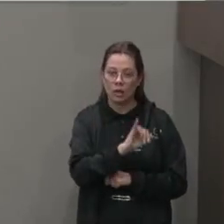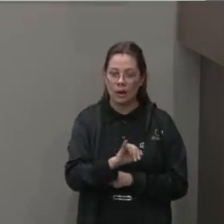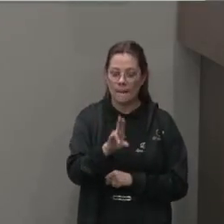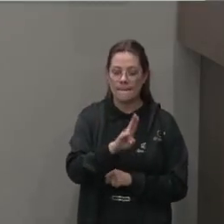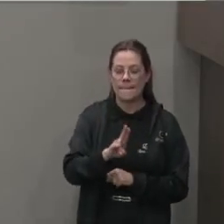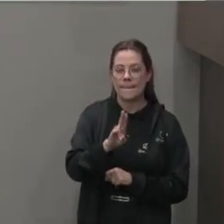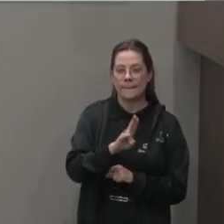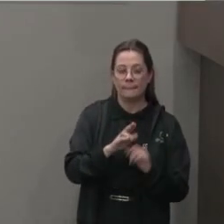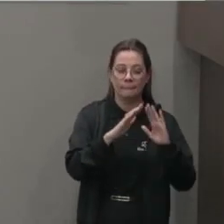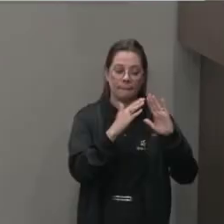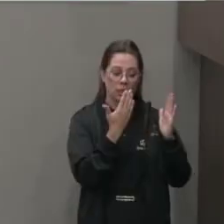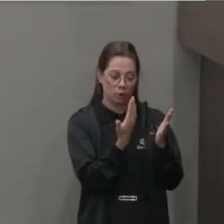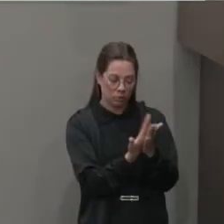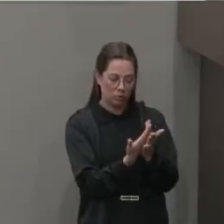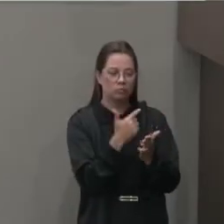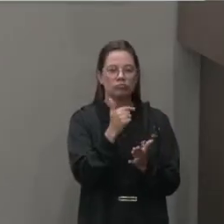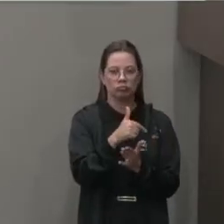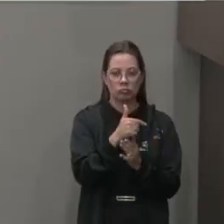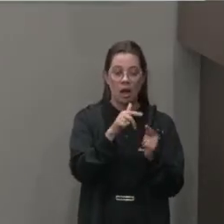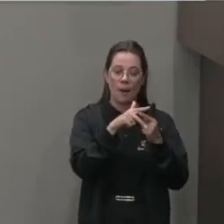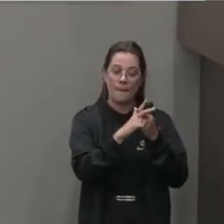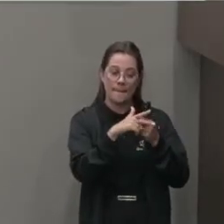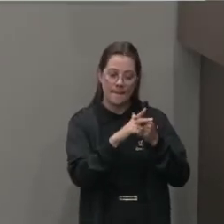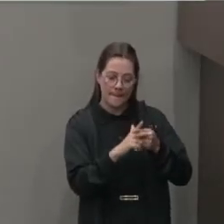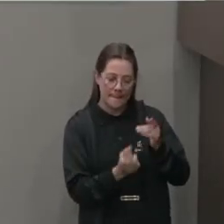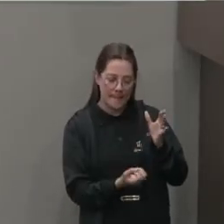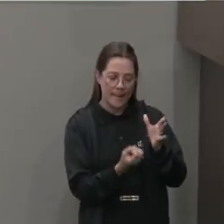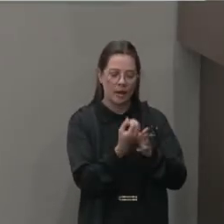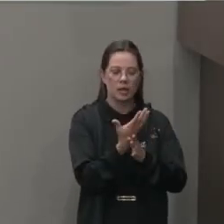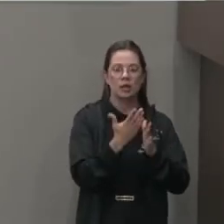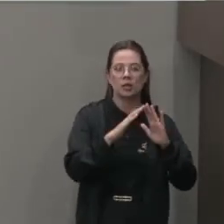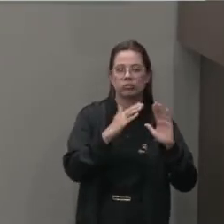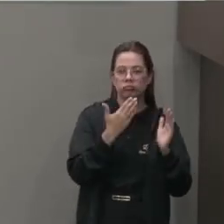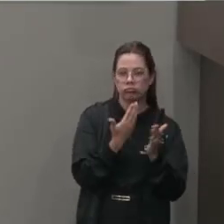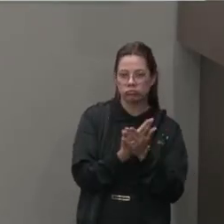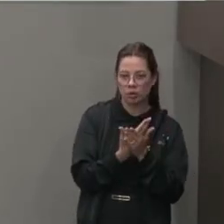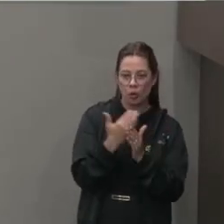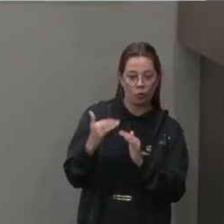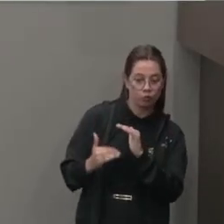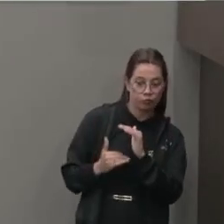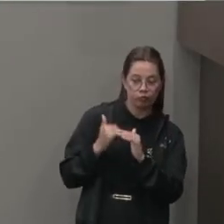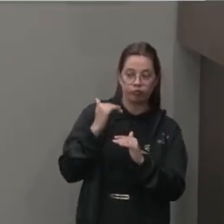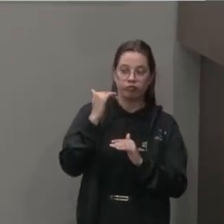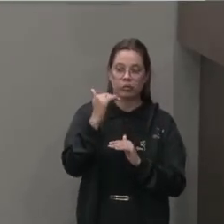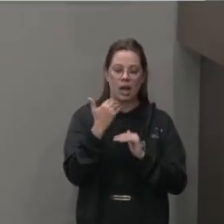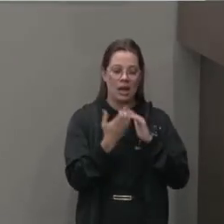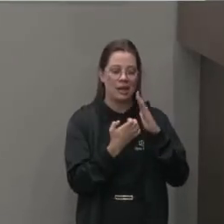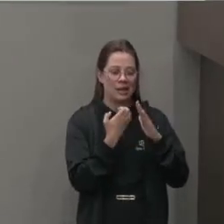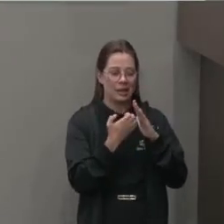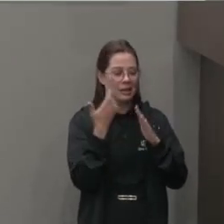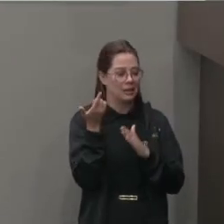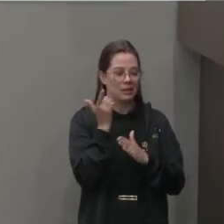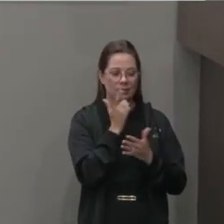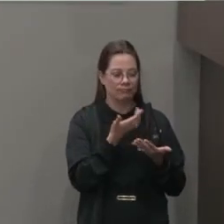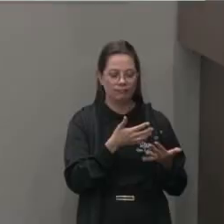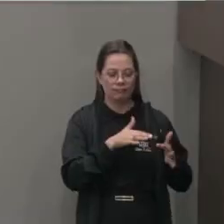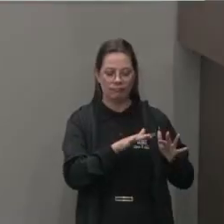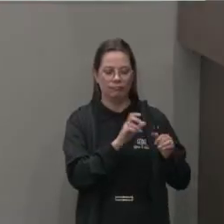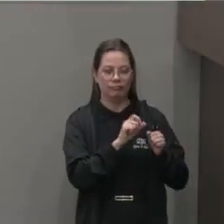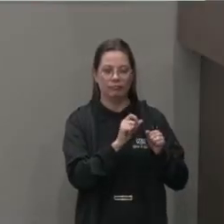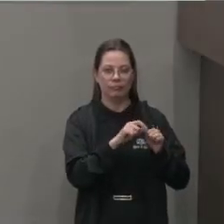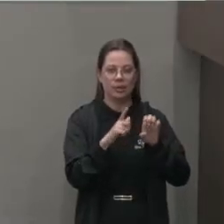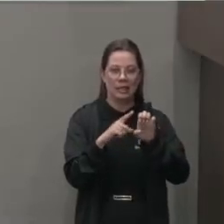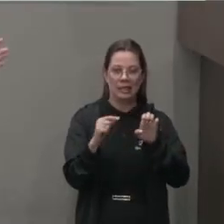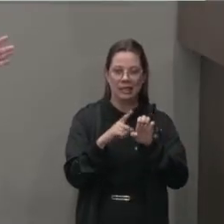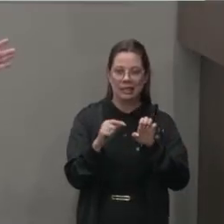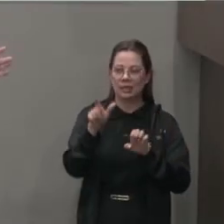Talvez essa escola, a manutenção, a criação dessa escola saia um valor tão elevado que o empresário não queira mais fazer o